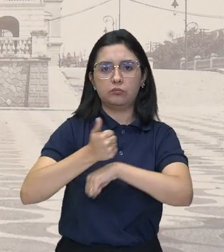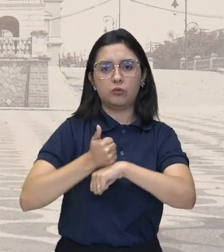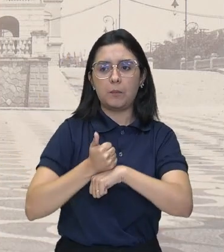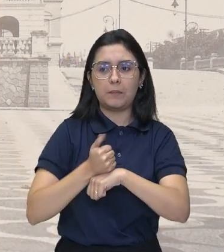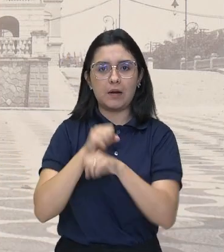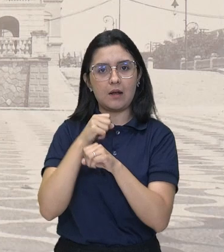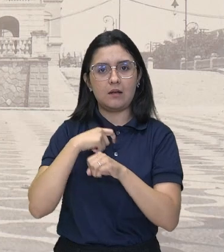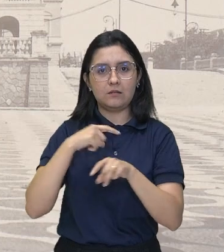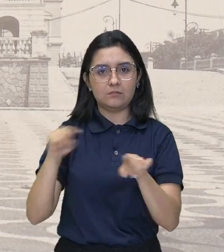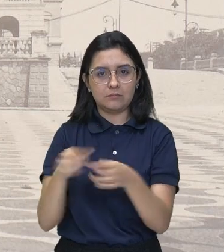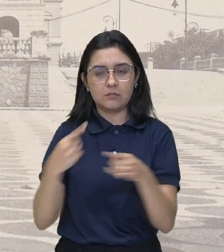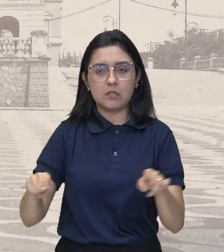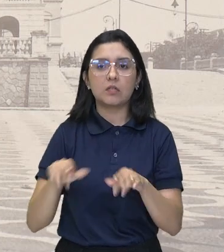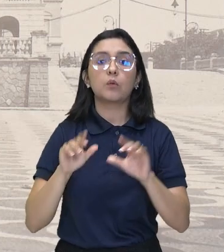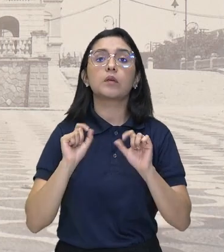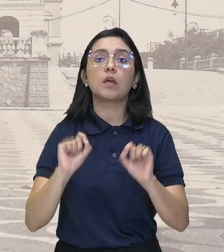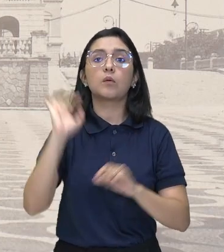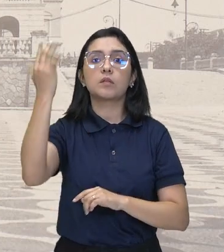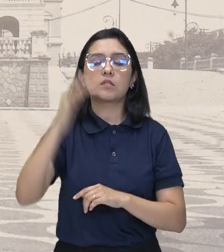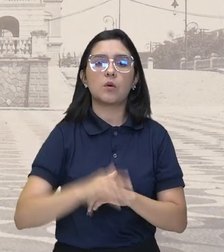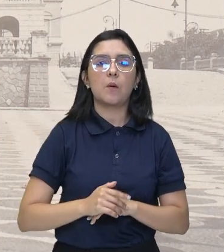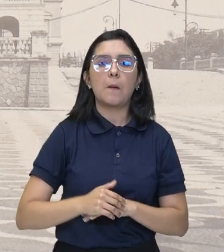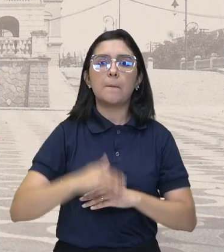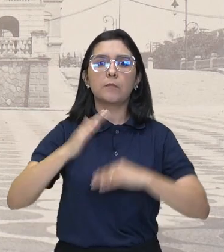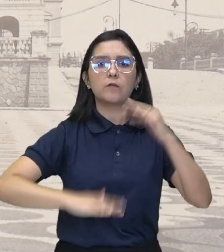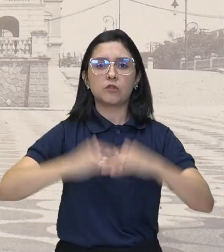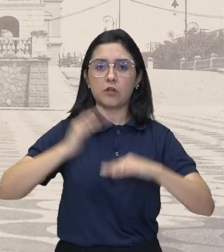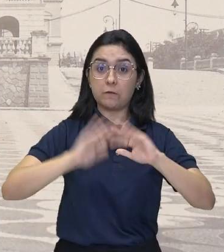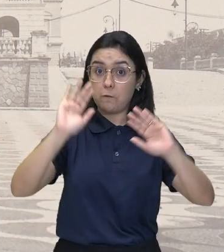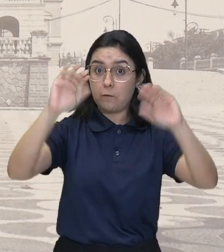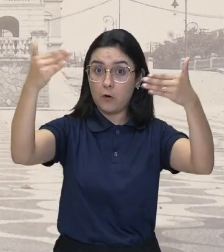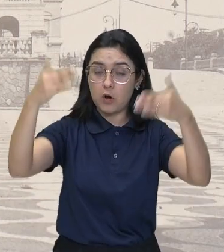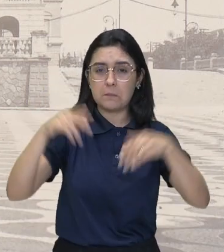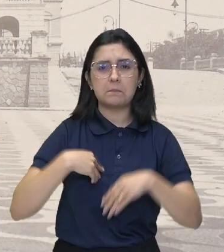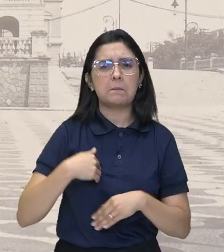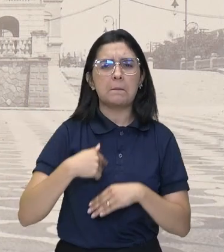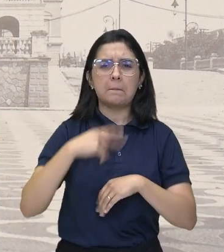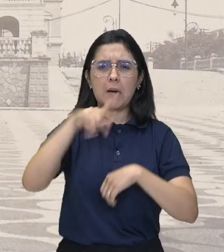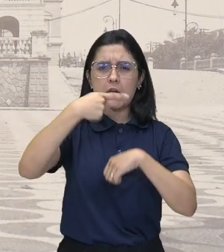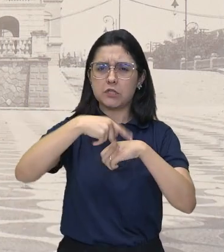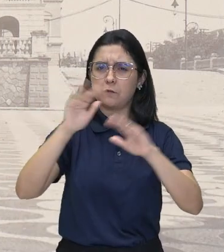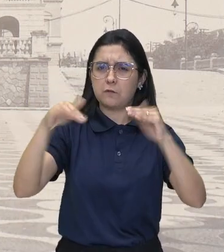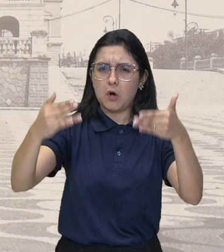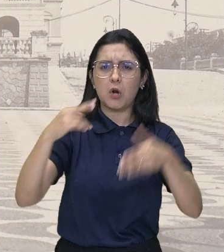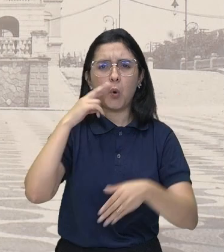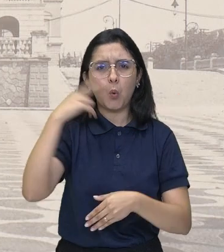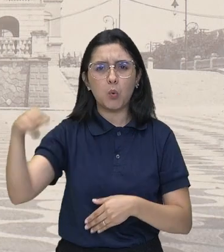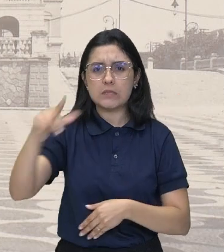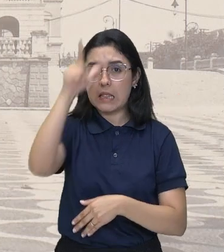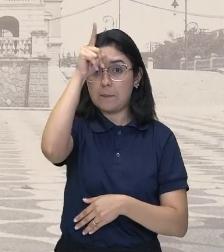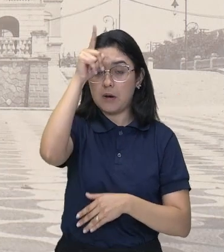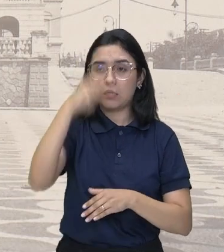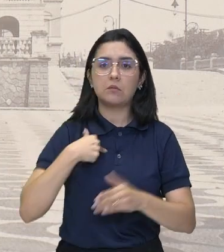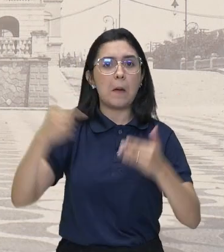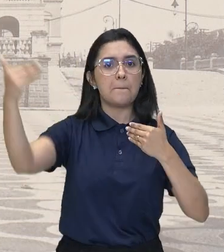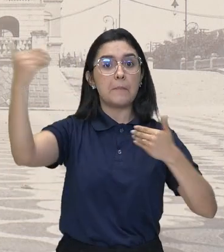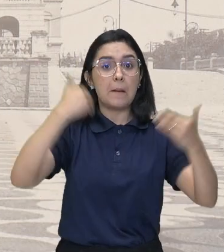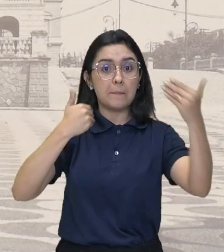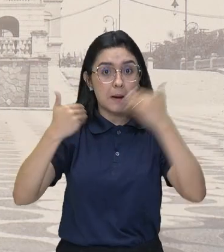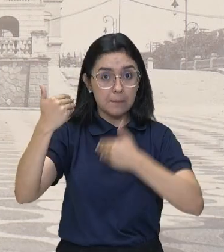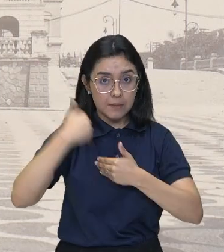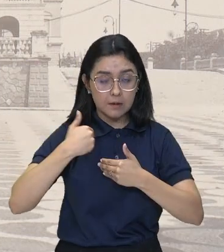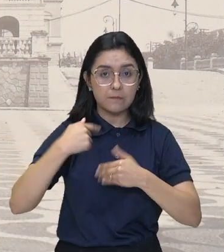na orquestra. Então vieram de outros países, principalmente da Rússia, Alemanha, e eles vieram justamente para fazer